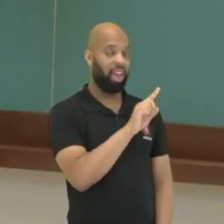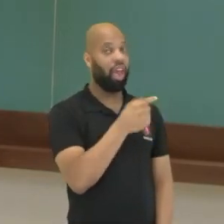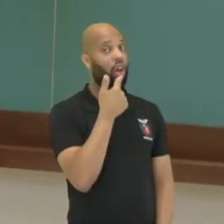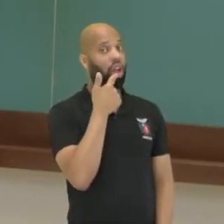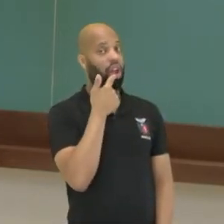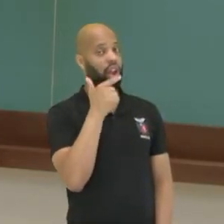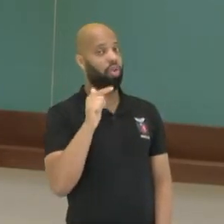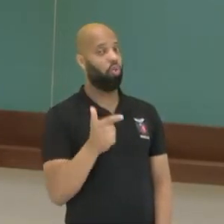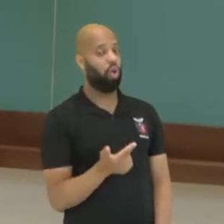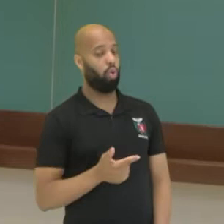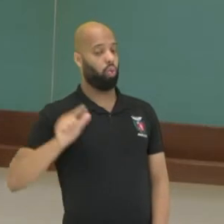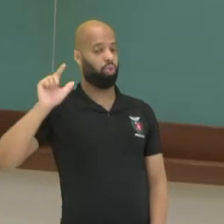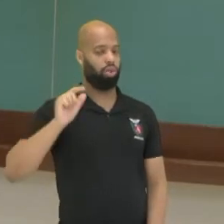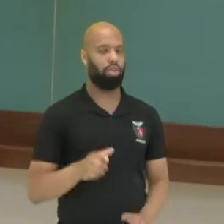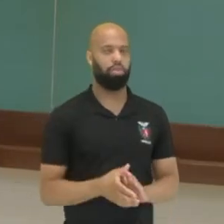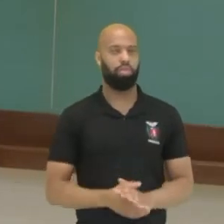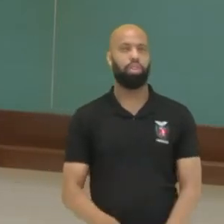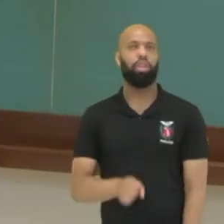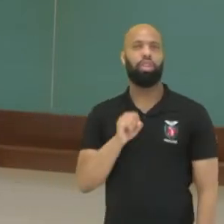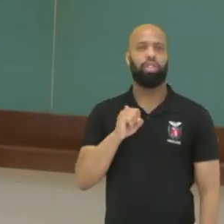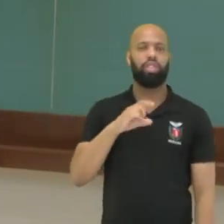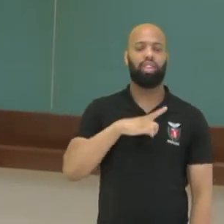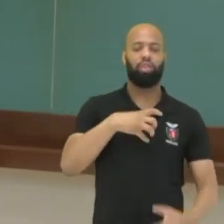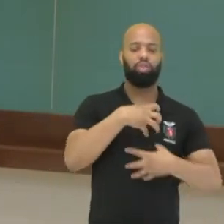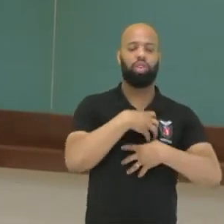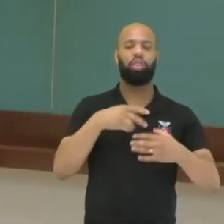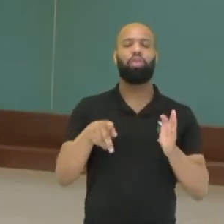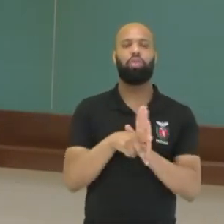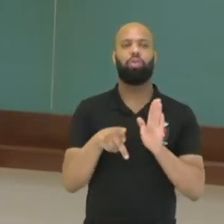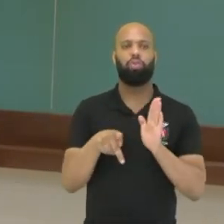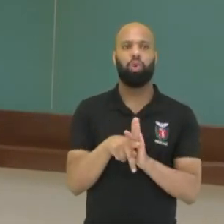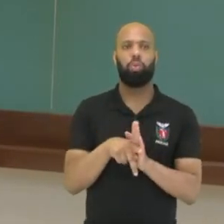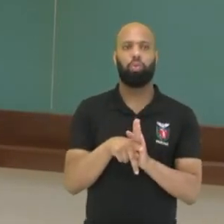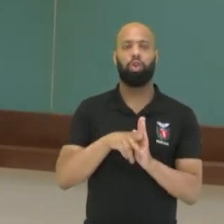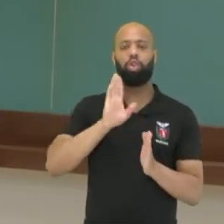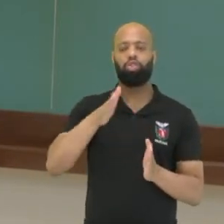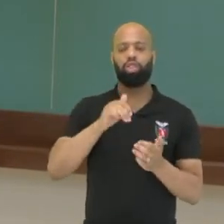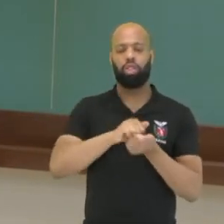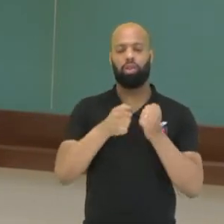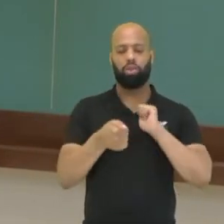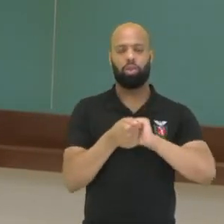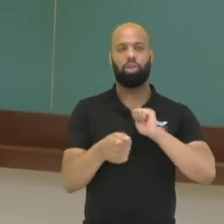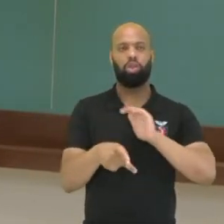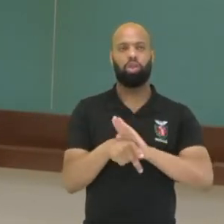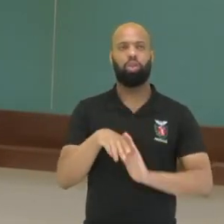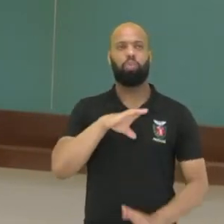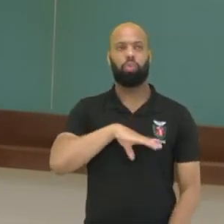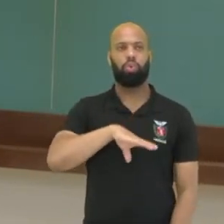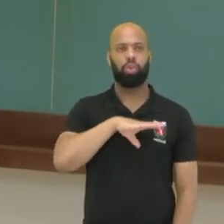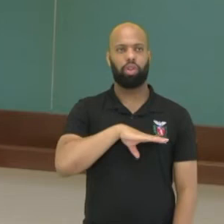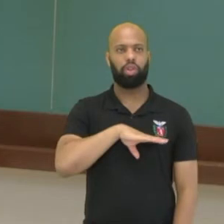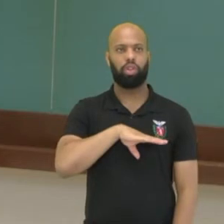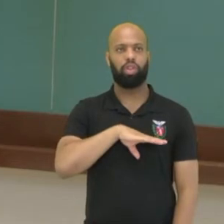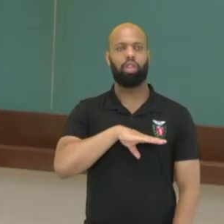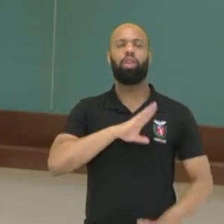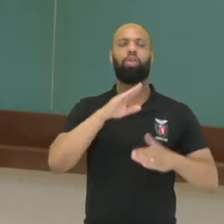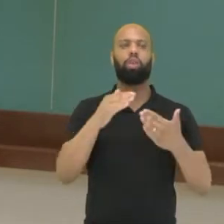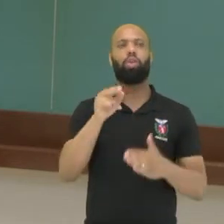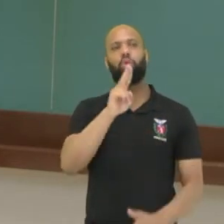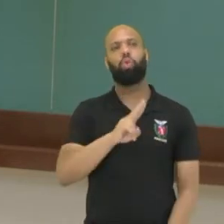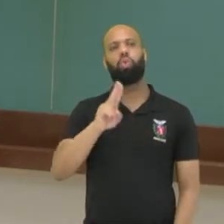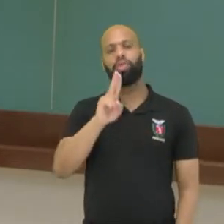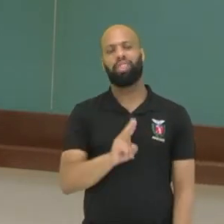Se já existir uma forma aportuguesada, o que você deve fazer? O uso da palavra estrangeira não é